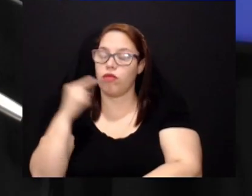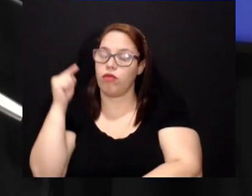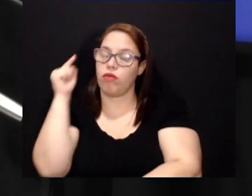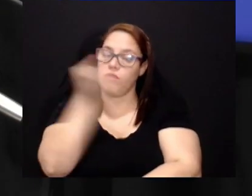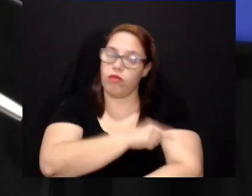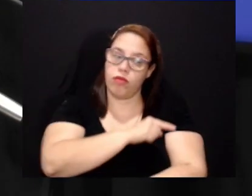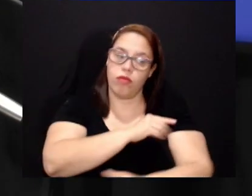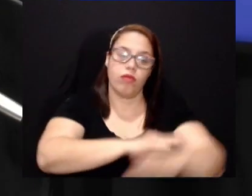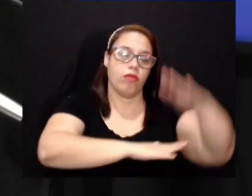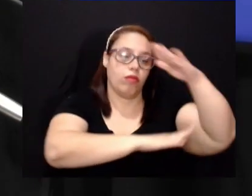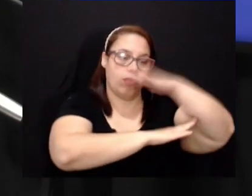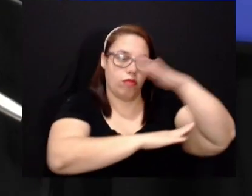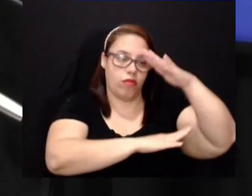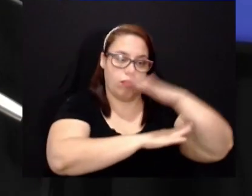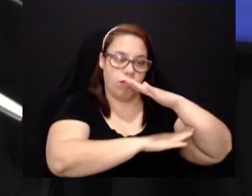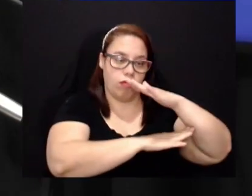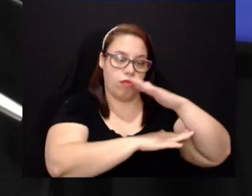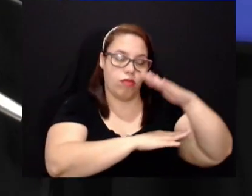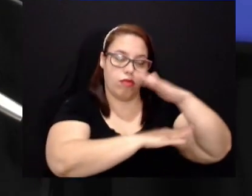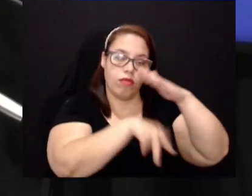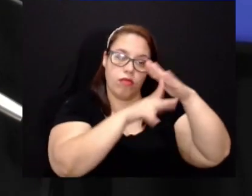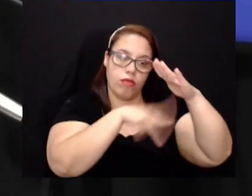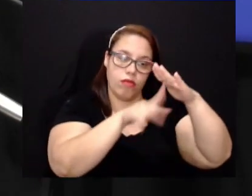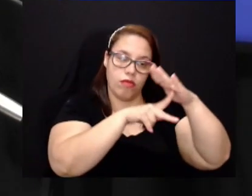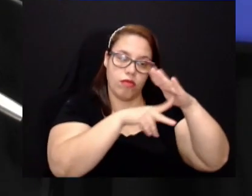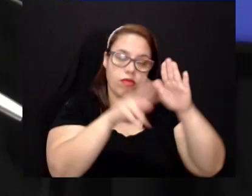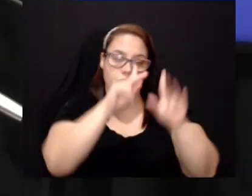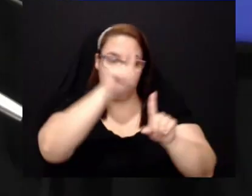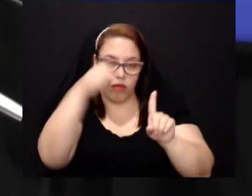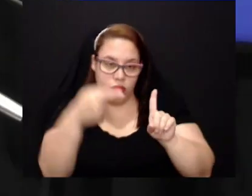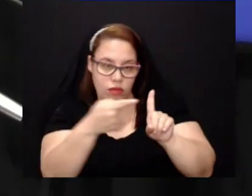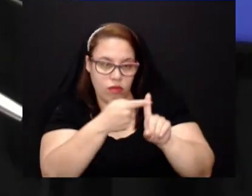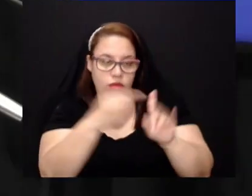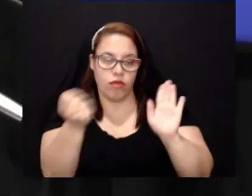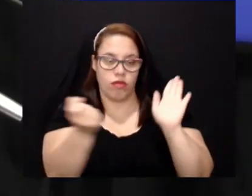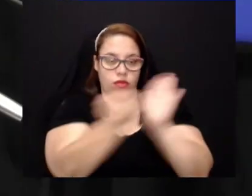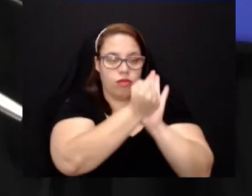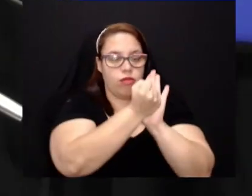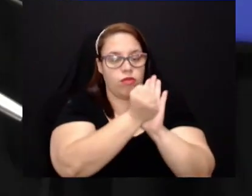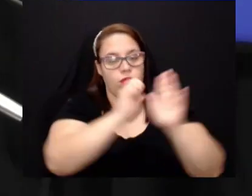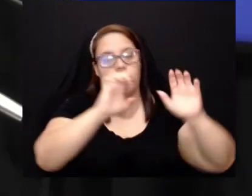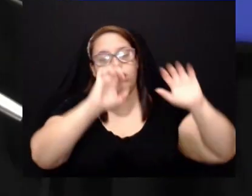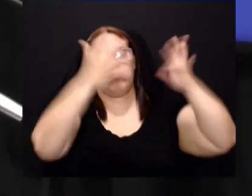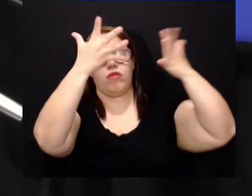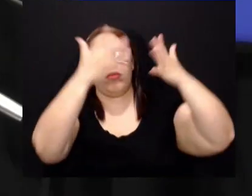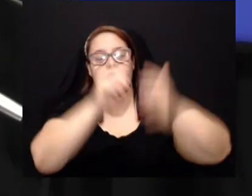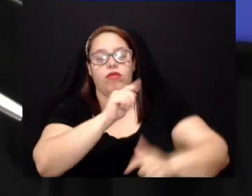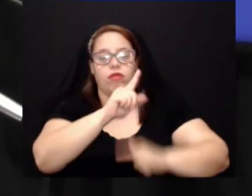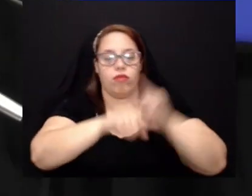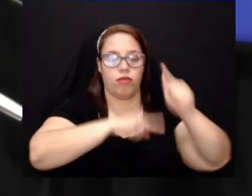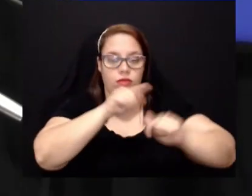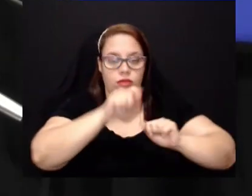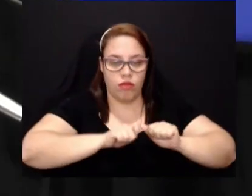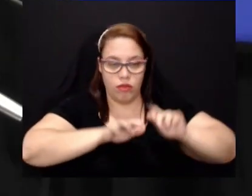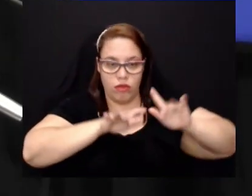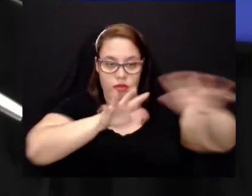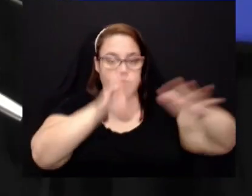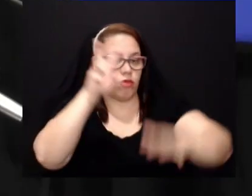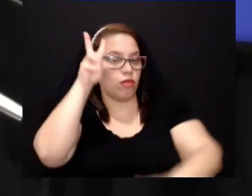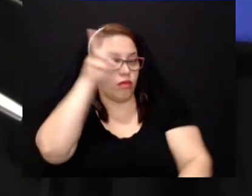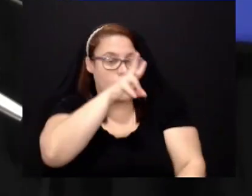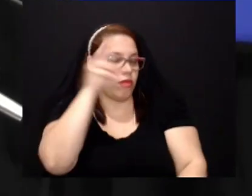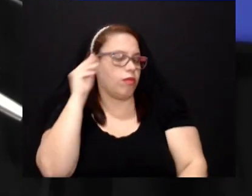Municipal, a Casa do Povo, com o propósito de registrar, celebrar e multiplicar narrativas que durante muito